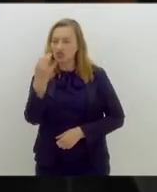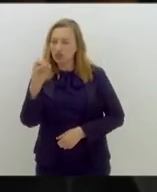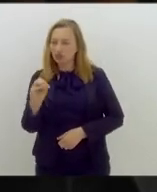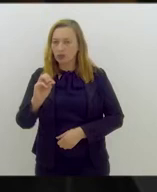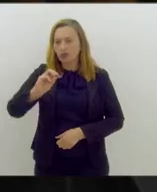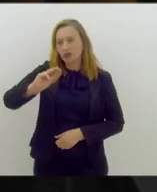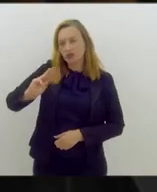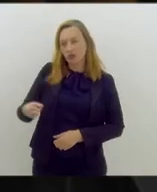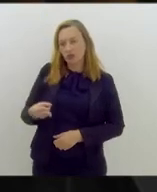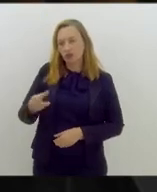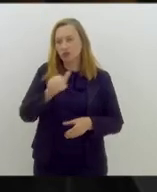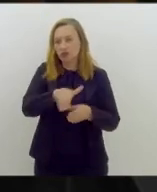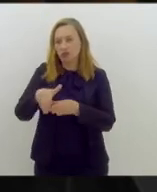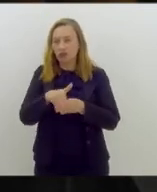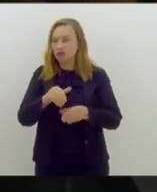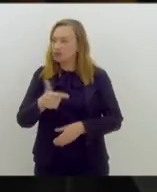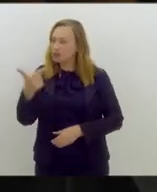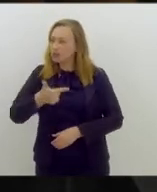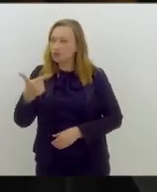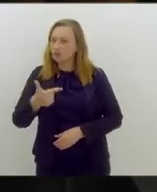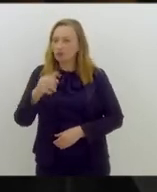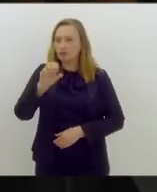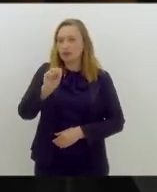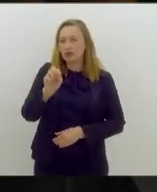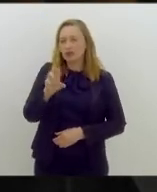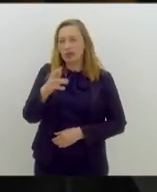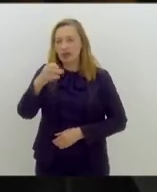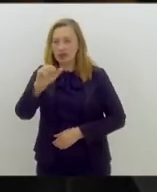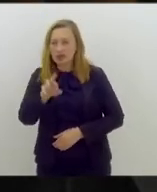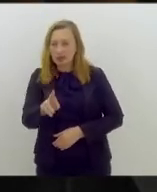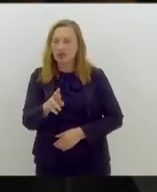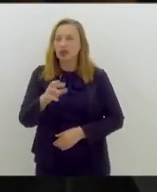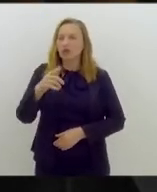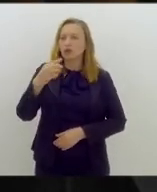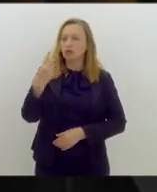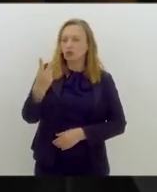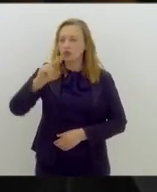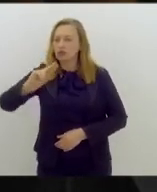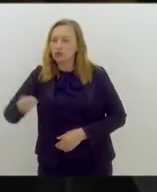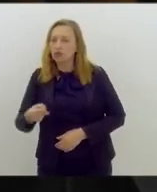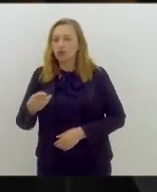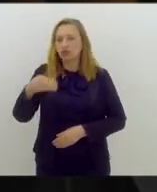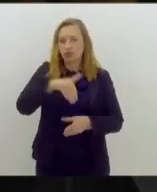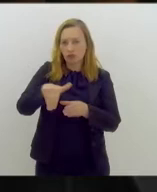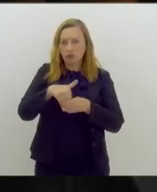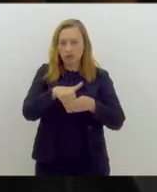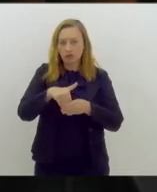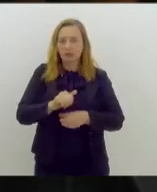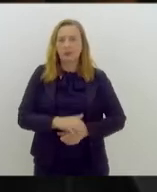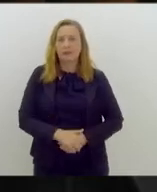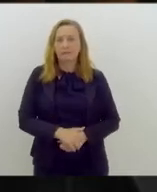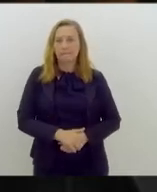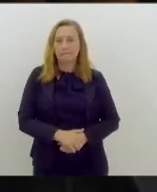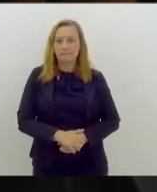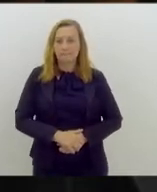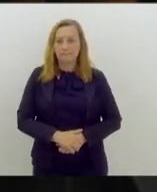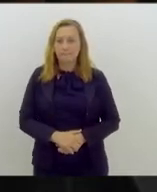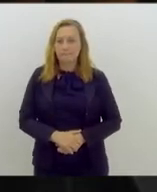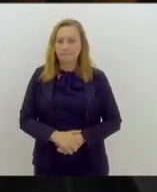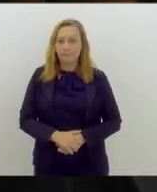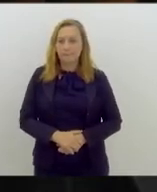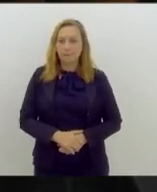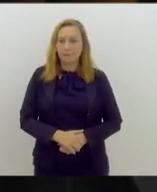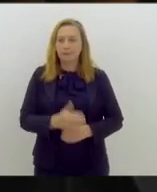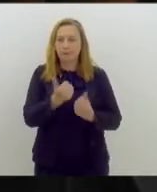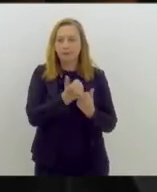e em segundo tirou o César Maia com os dois milhões de votos e como